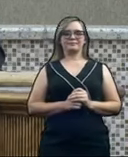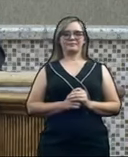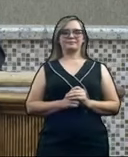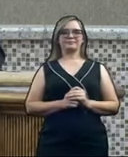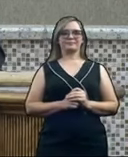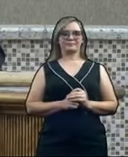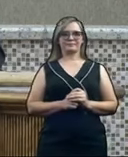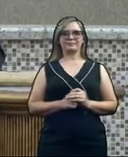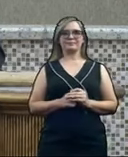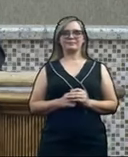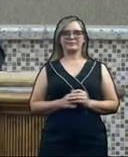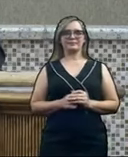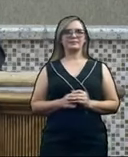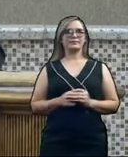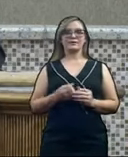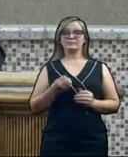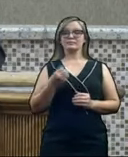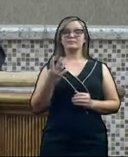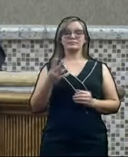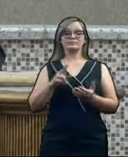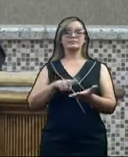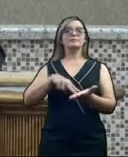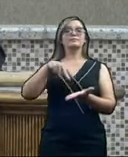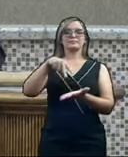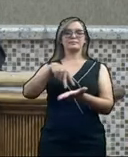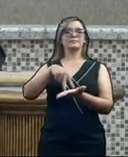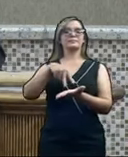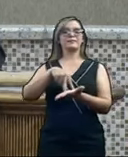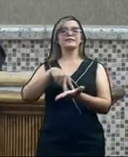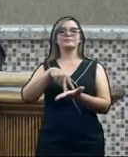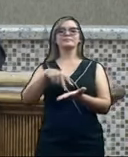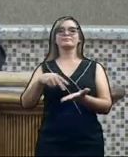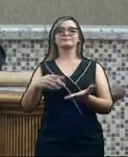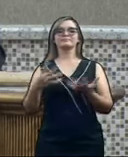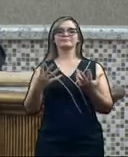aqui alguns estão ficando em pé ficamos todos